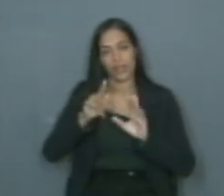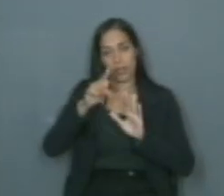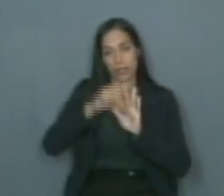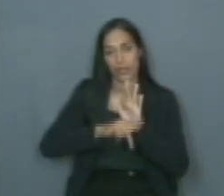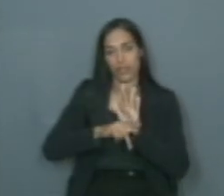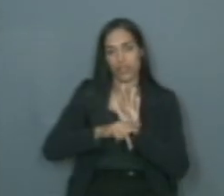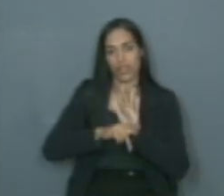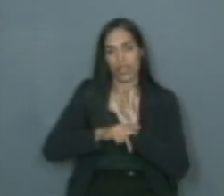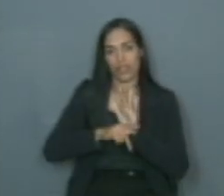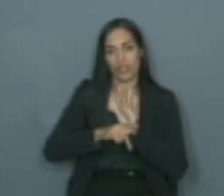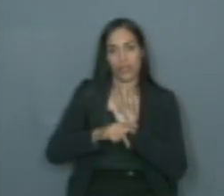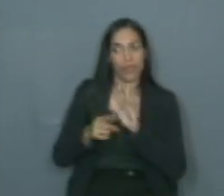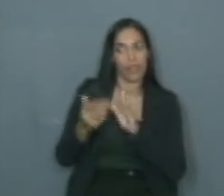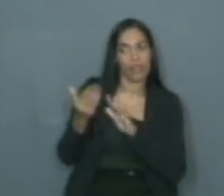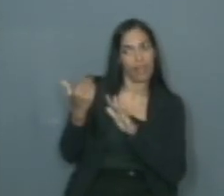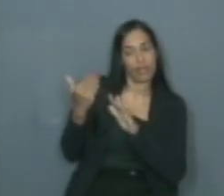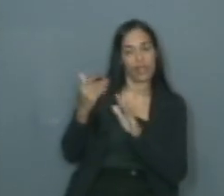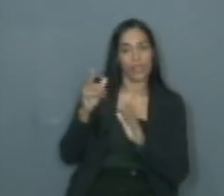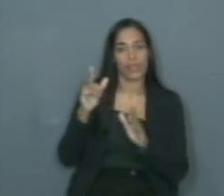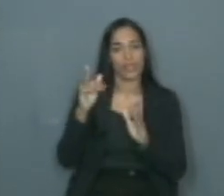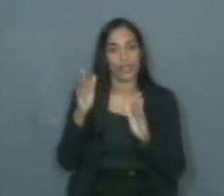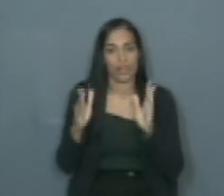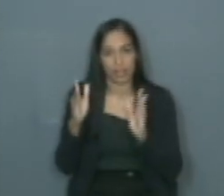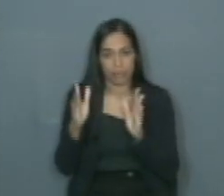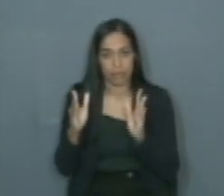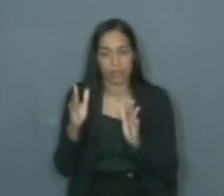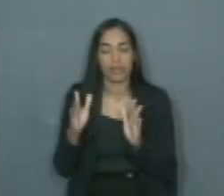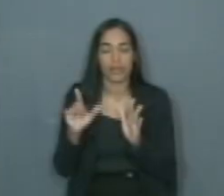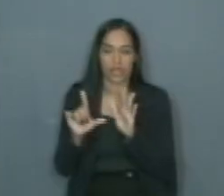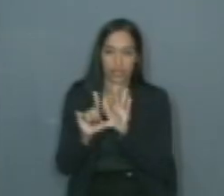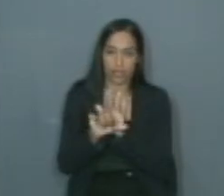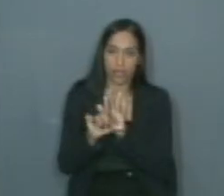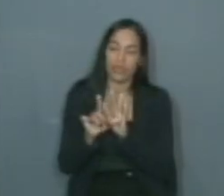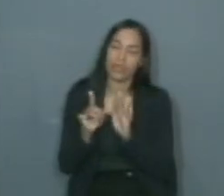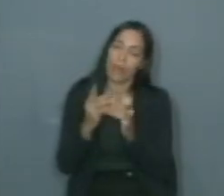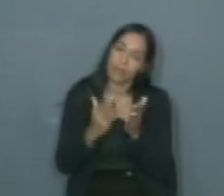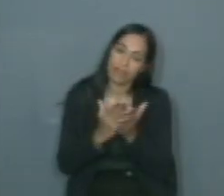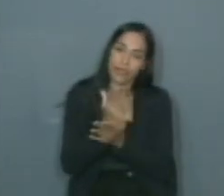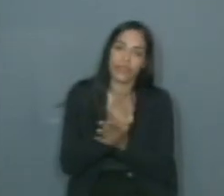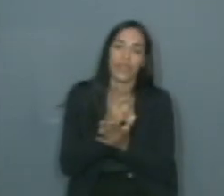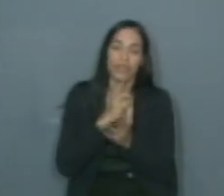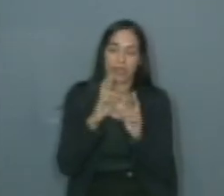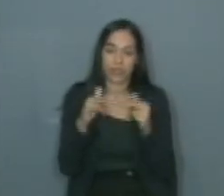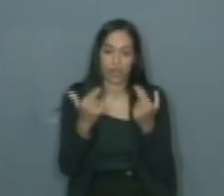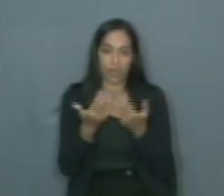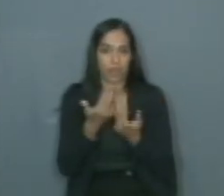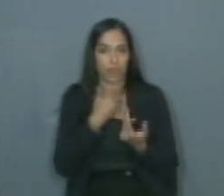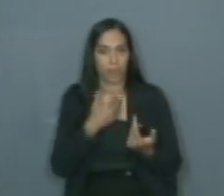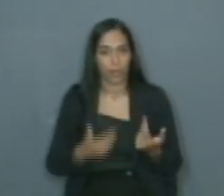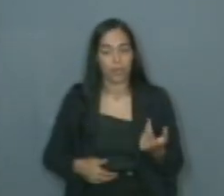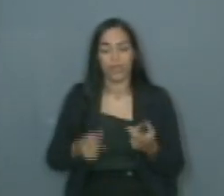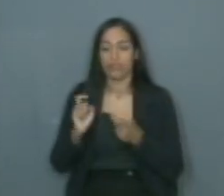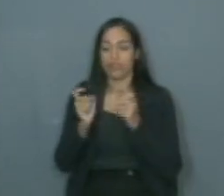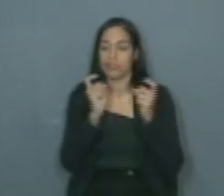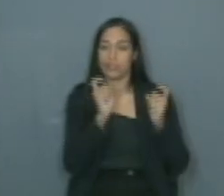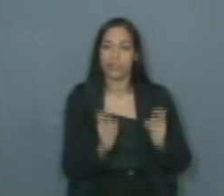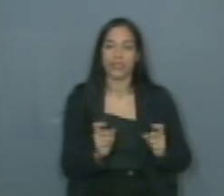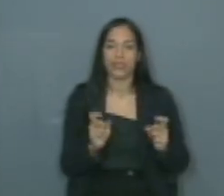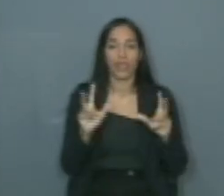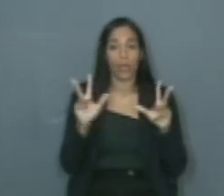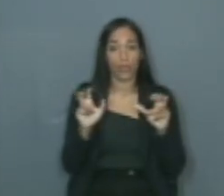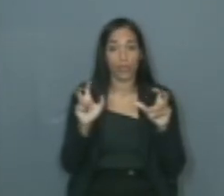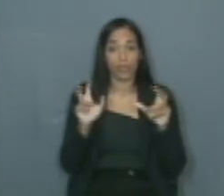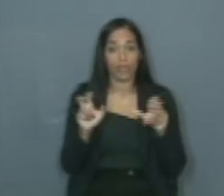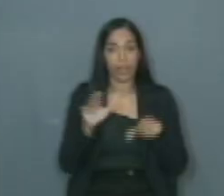ainda na outra legislatura, e a gente aprovou. E a gente fez uma audiência pública, inclusive, aqui na casa, foi bem discutida, foi um tema que me